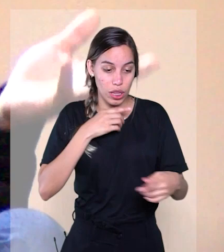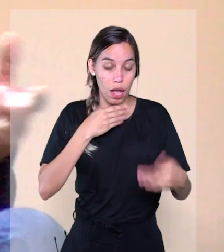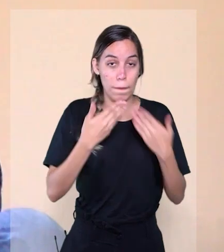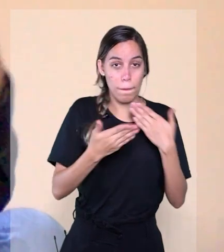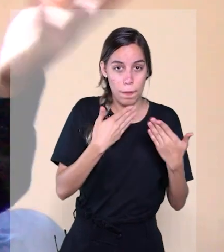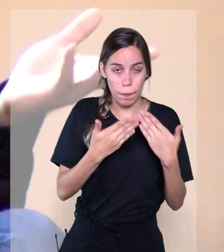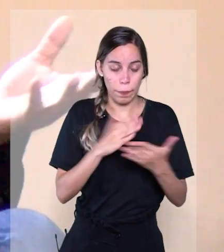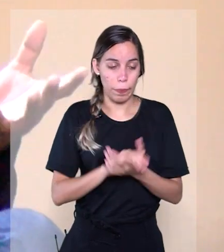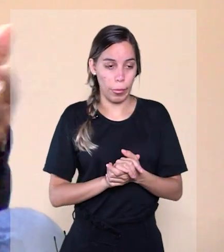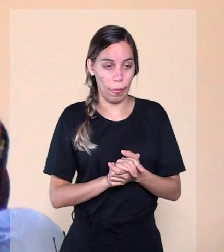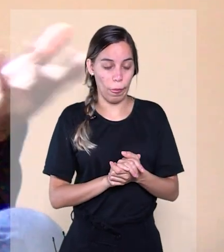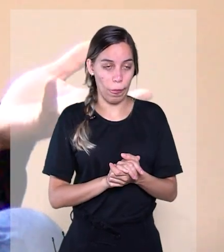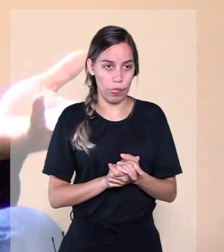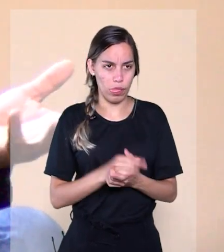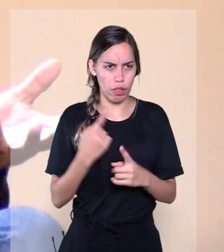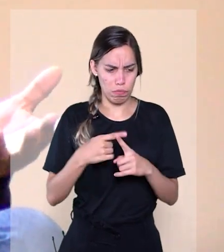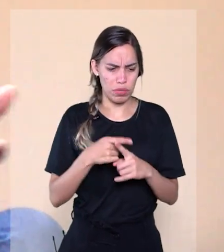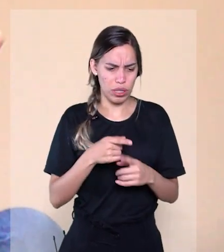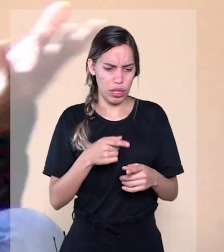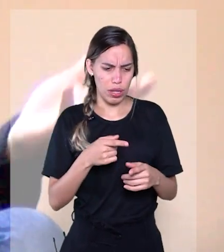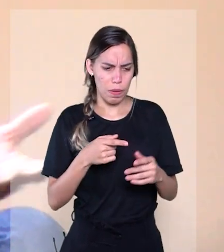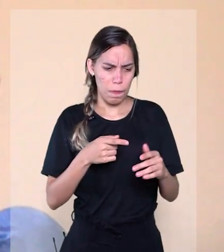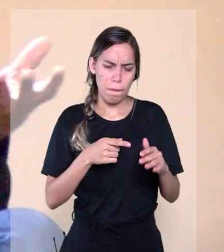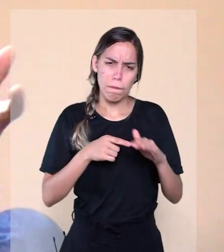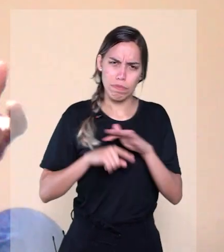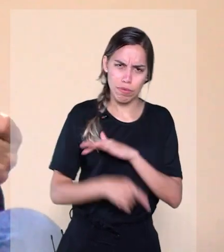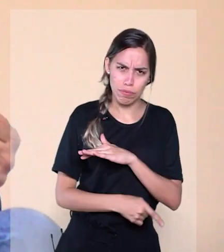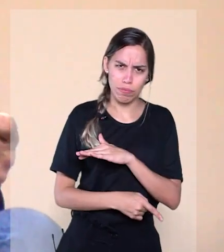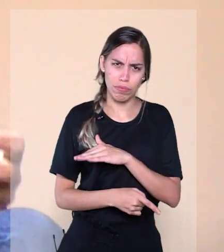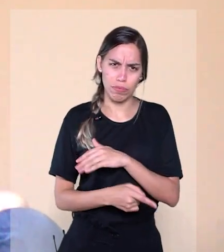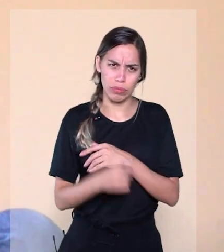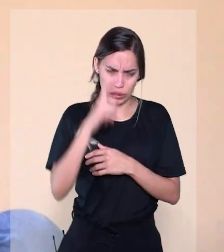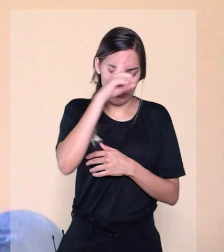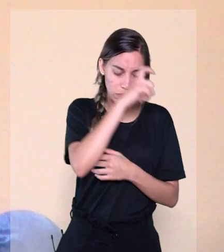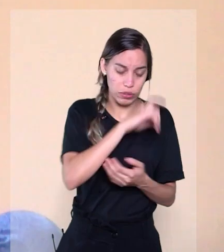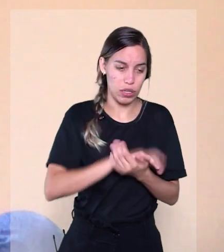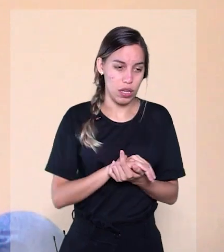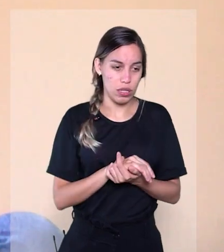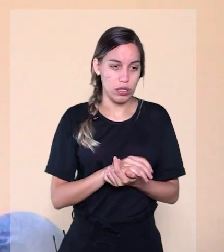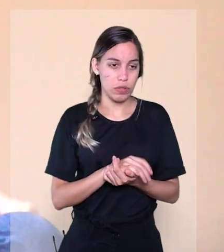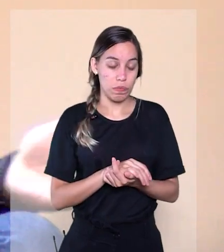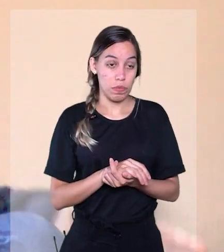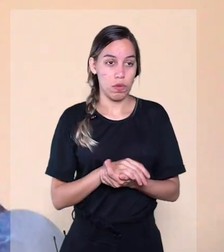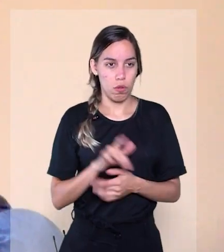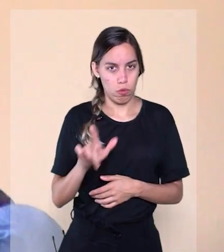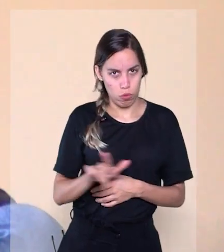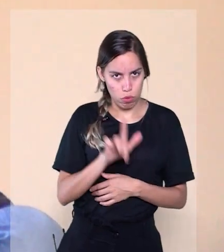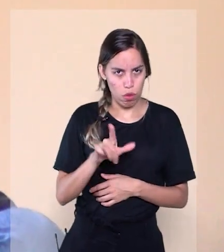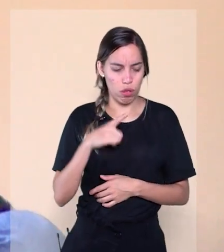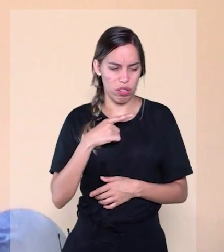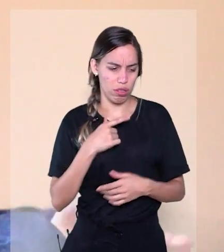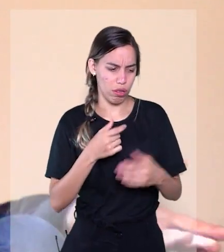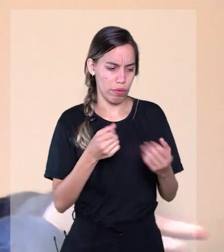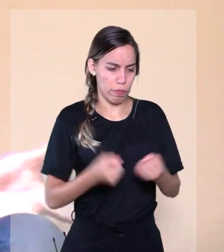Porque fazer ilustrado é até um pouco mais fácil, mas fica um pouco bobo também. E é claro que se tem um poema